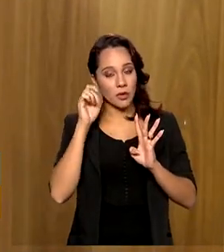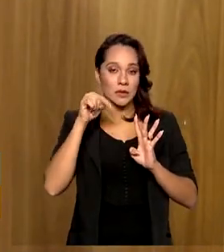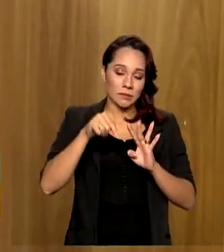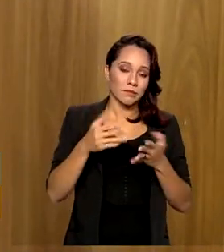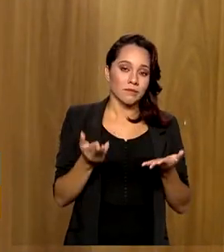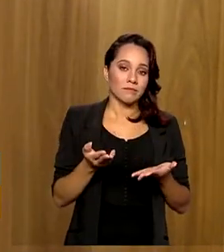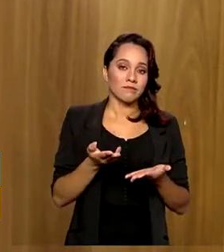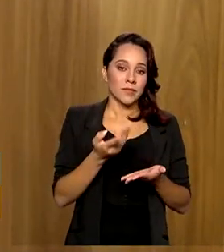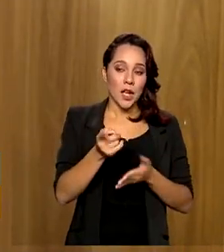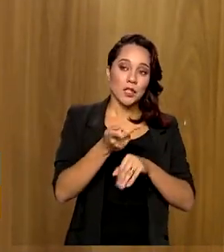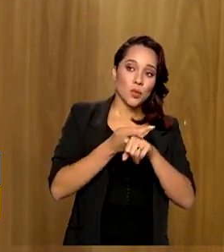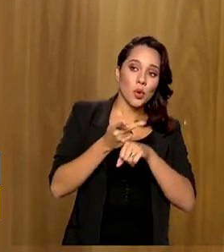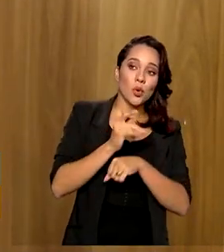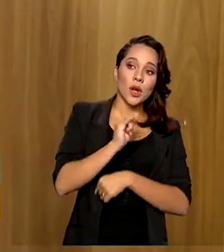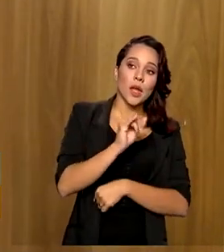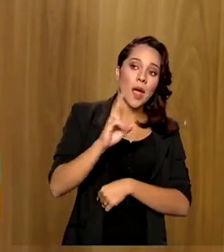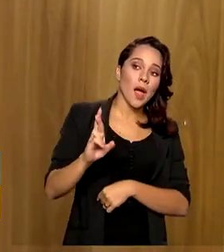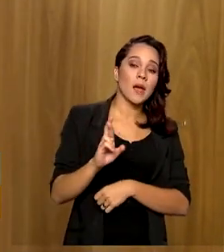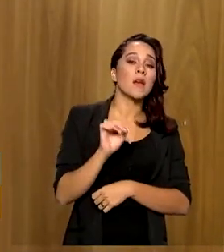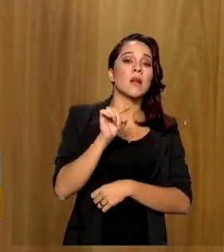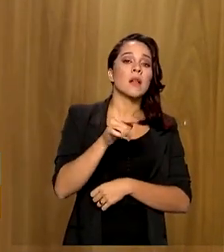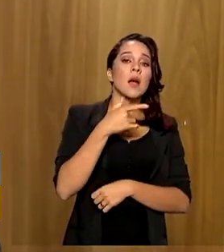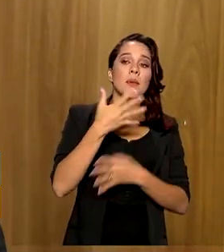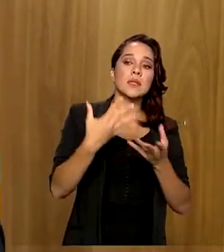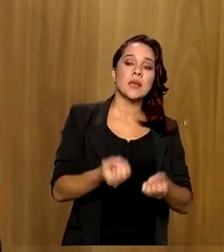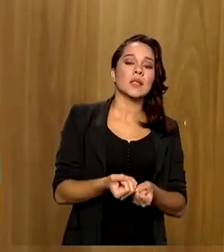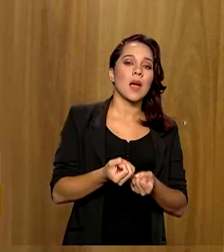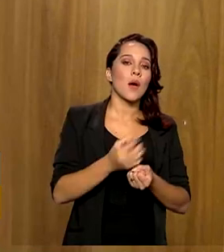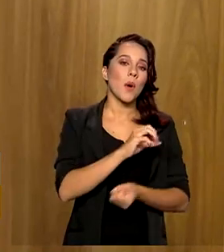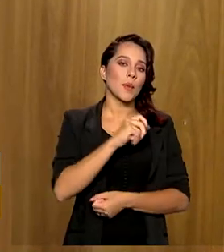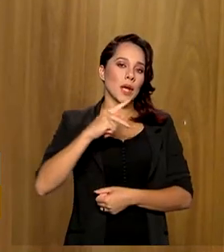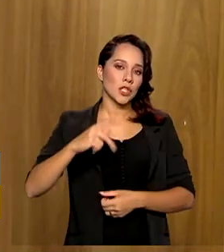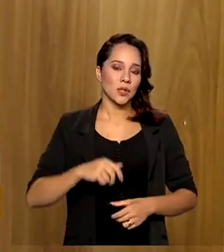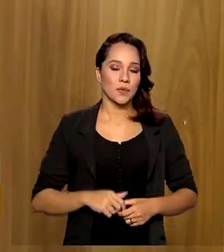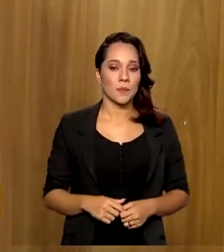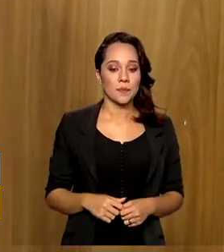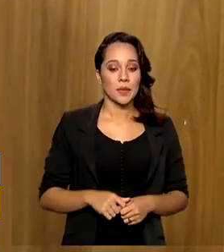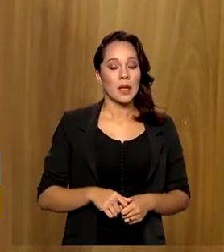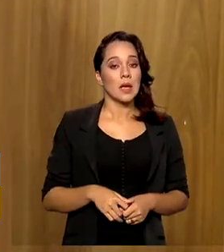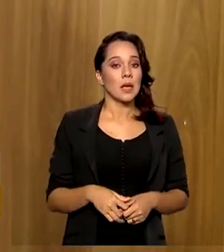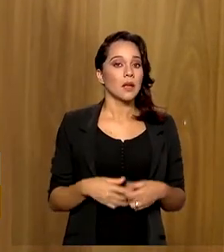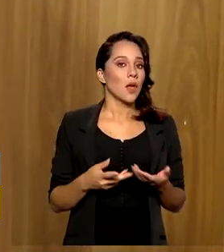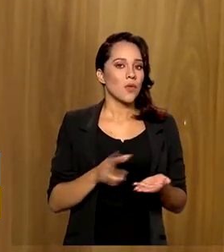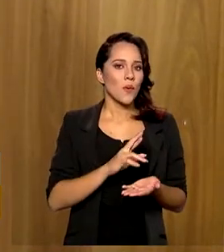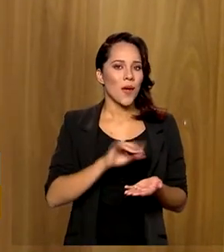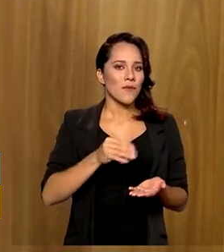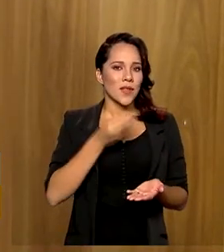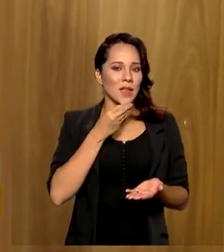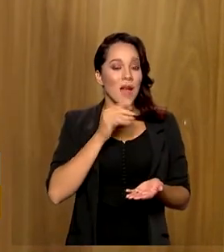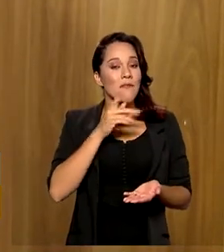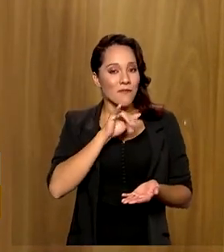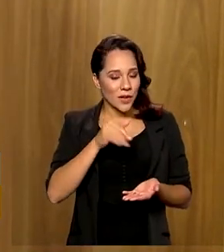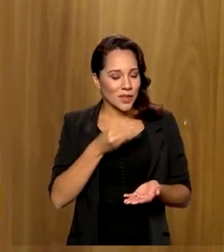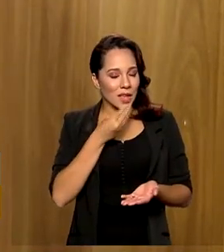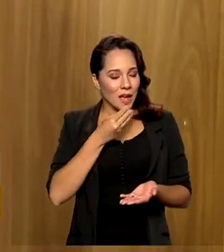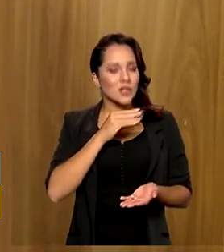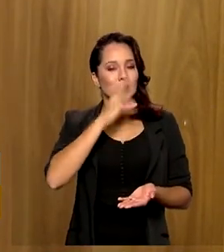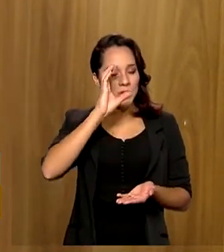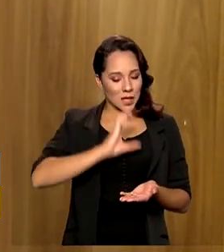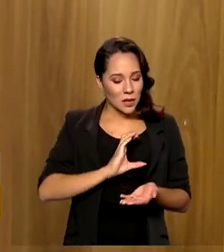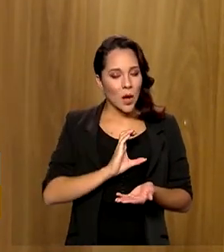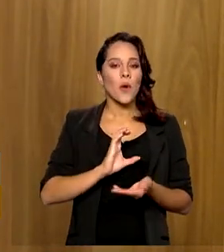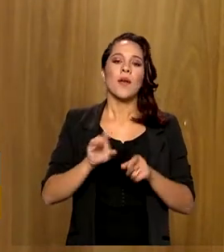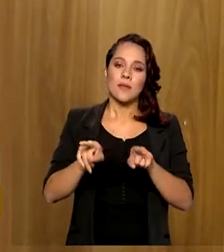municípios, que eles procurem a Receita Federal para aderir ao serviço. Inclusive, não traz uma vantagem para o cidadão, traz uma